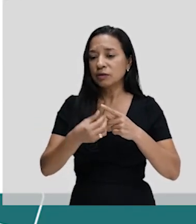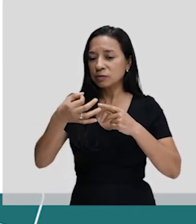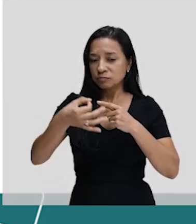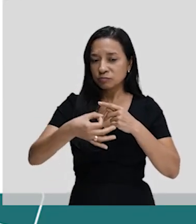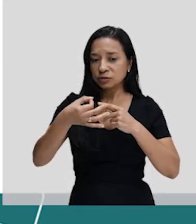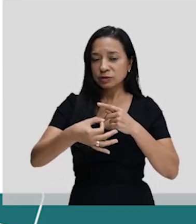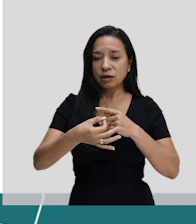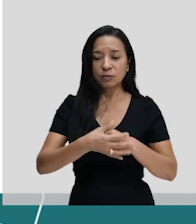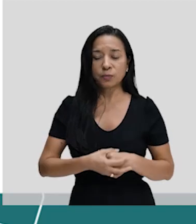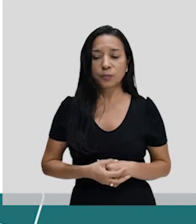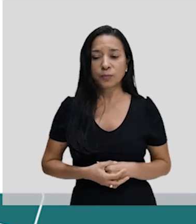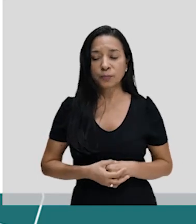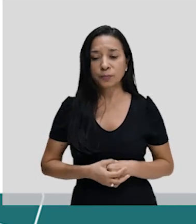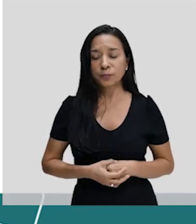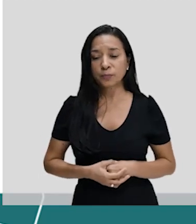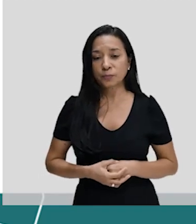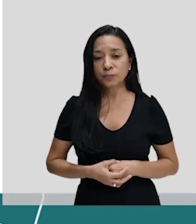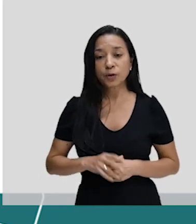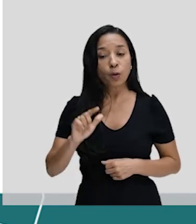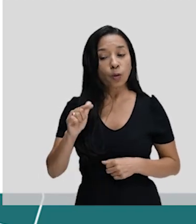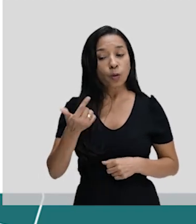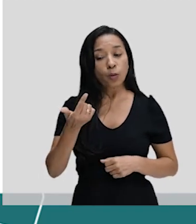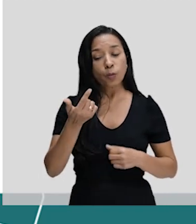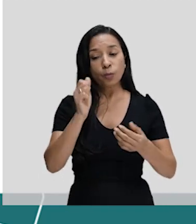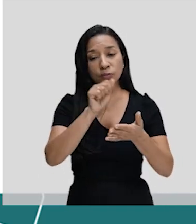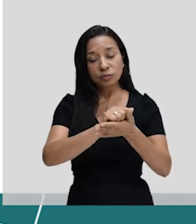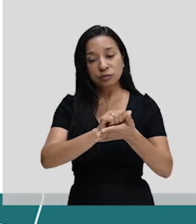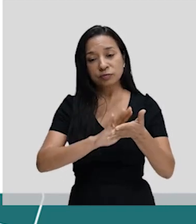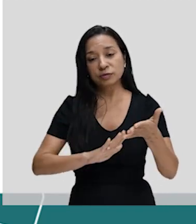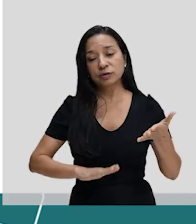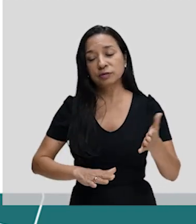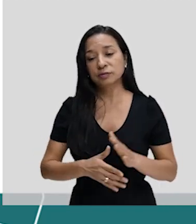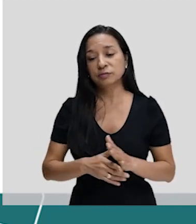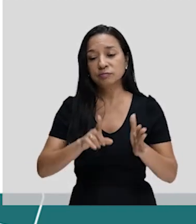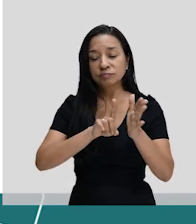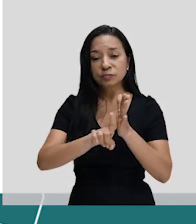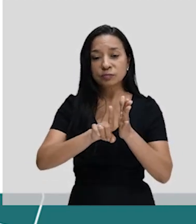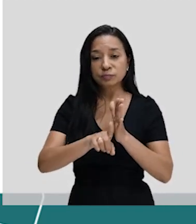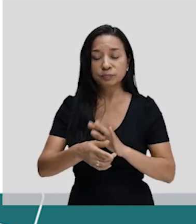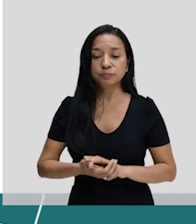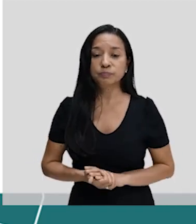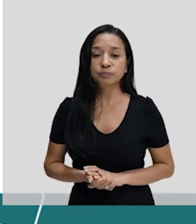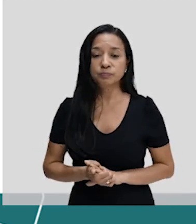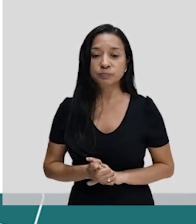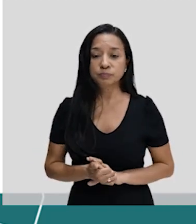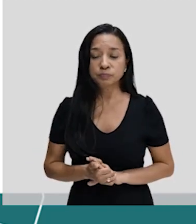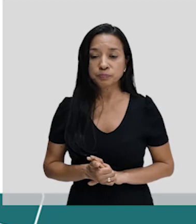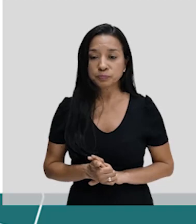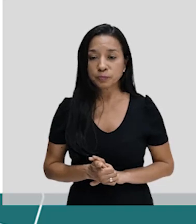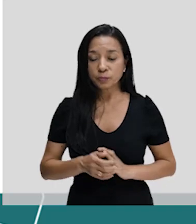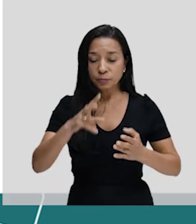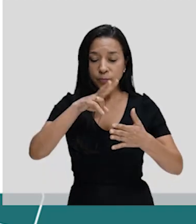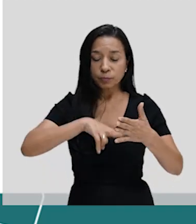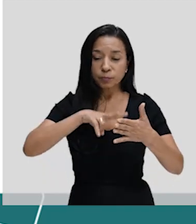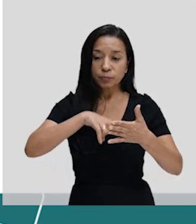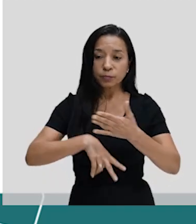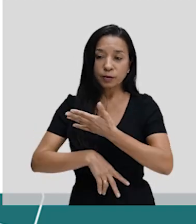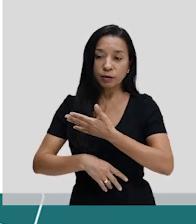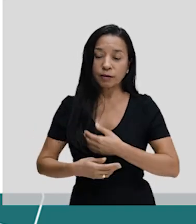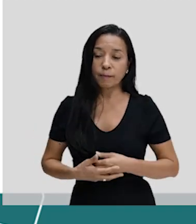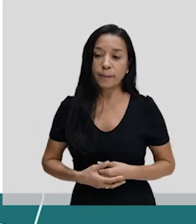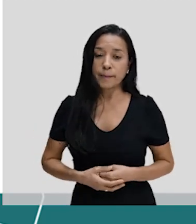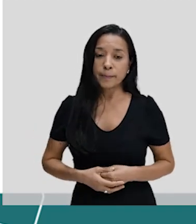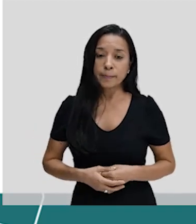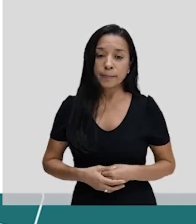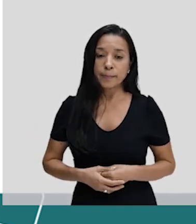correta. Outra atividade. Se ao início da frase